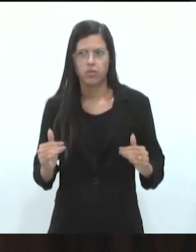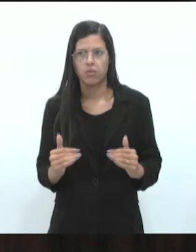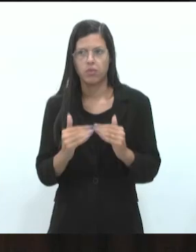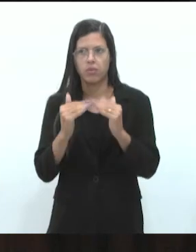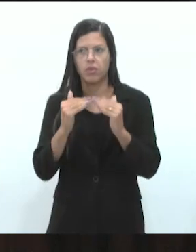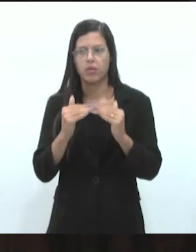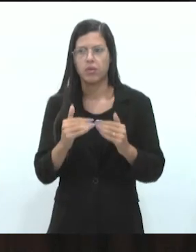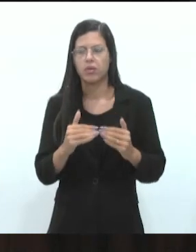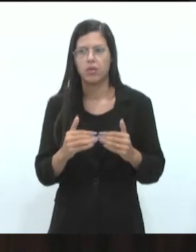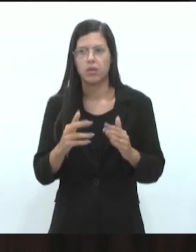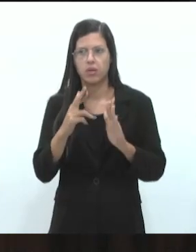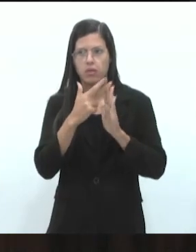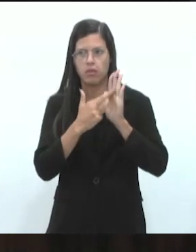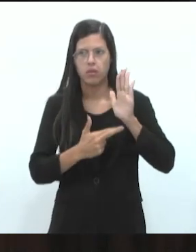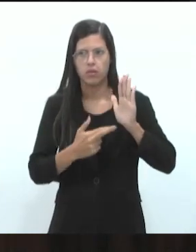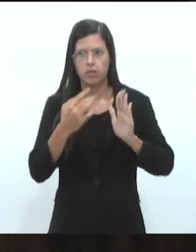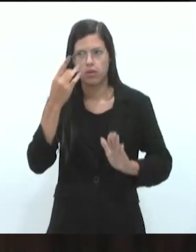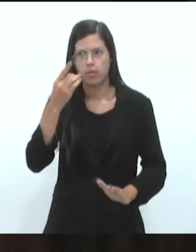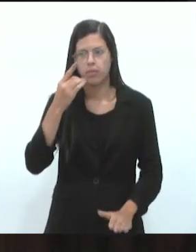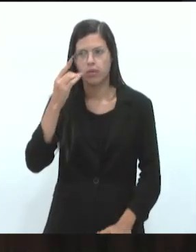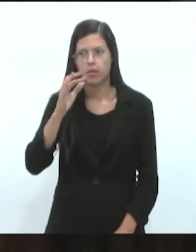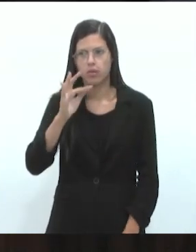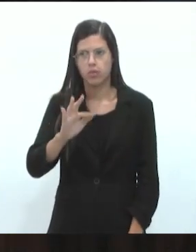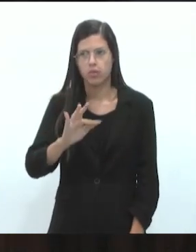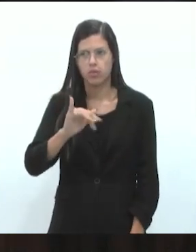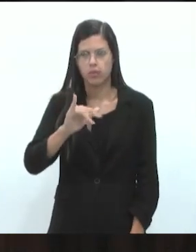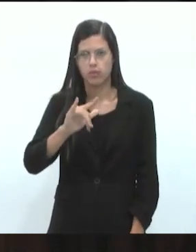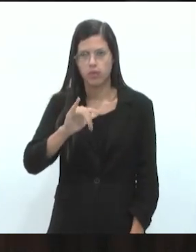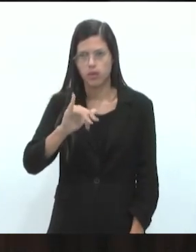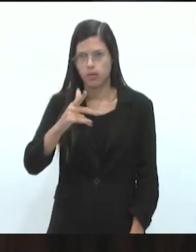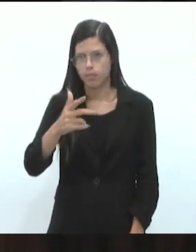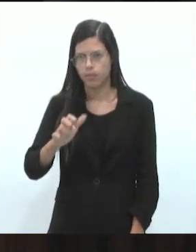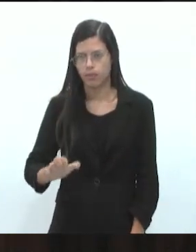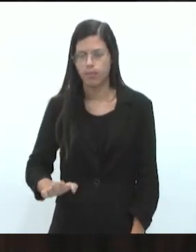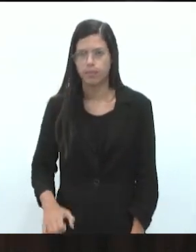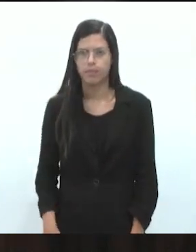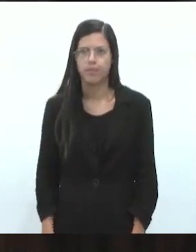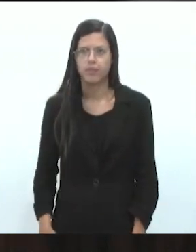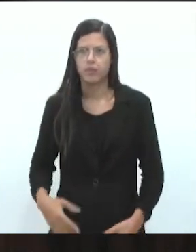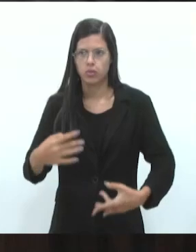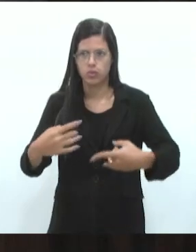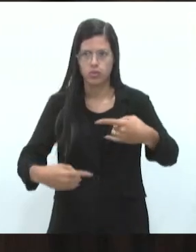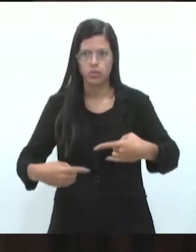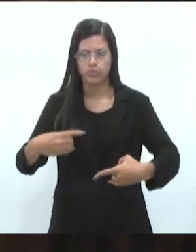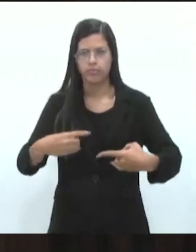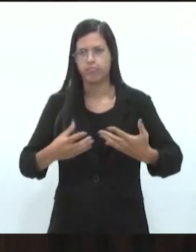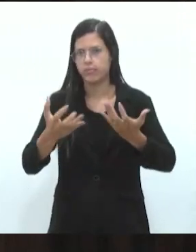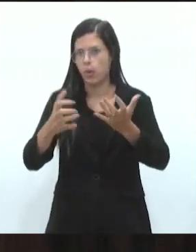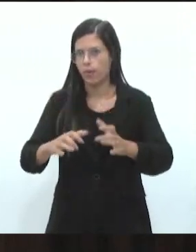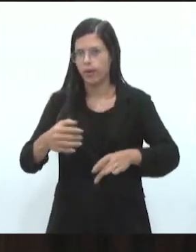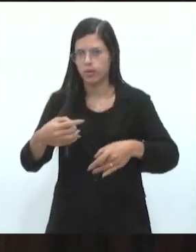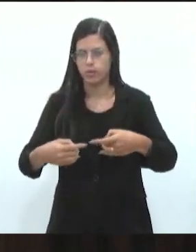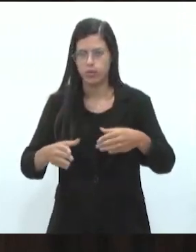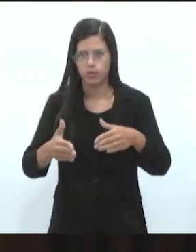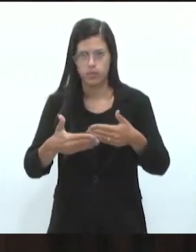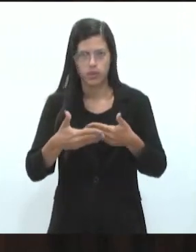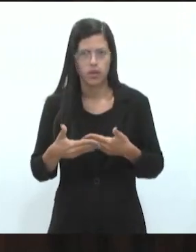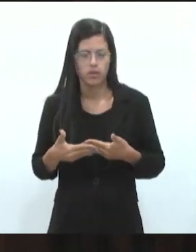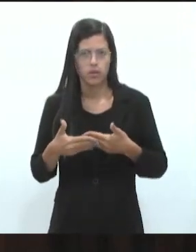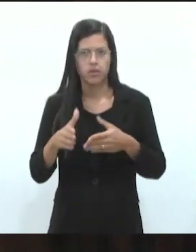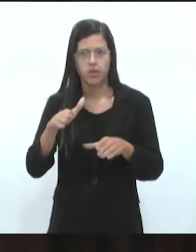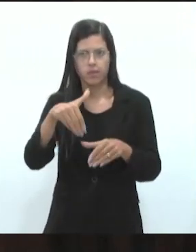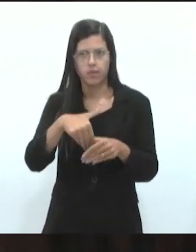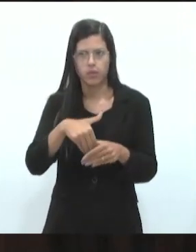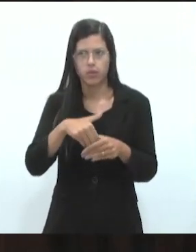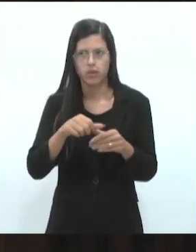favorável. Relator, deputado Felipe Soares. Em discussão. Não havendo quem queira discutir, encerrada a